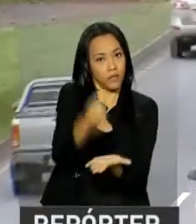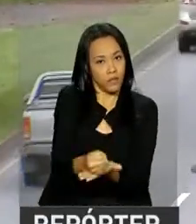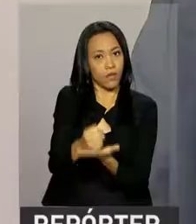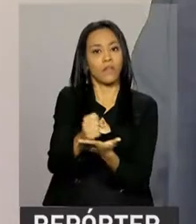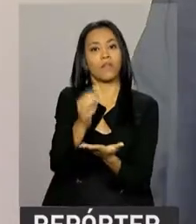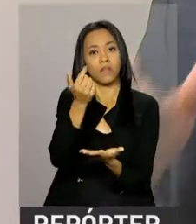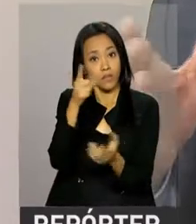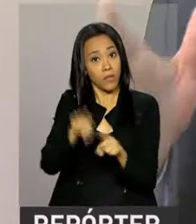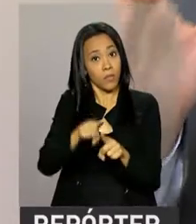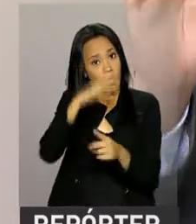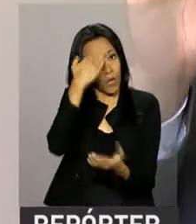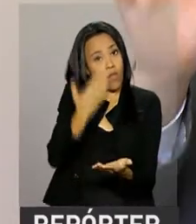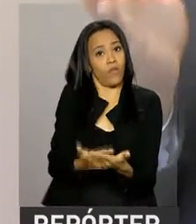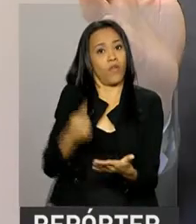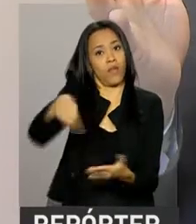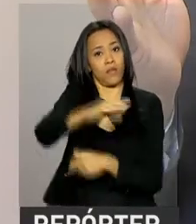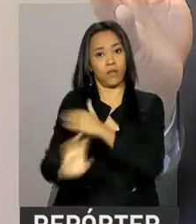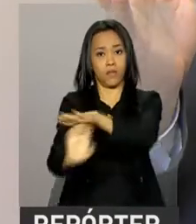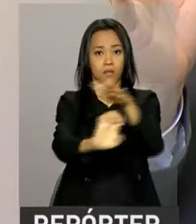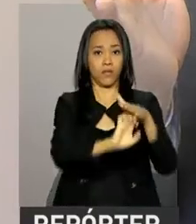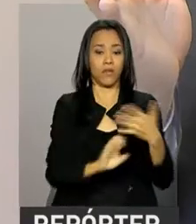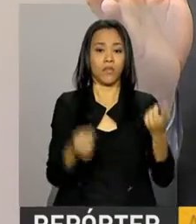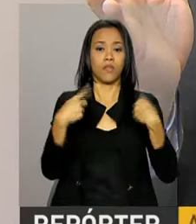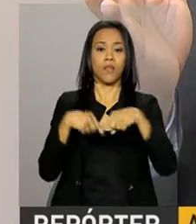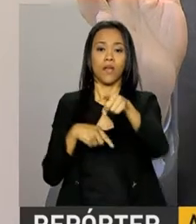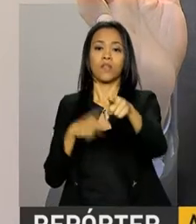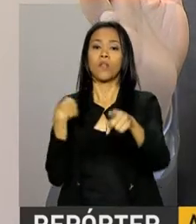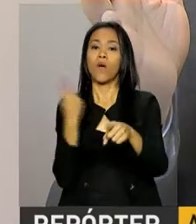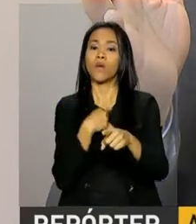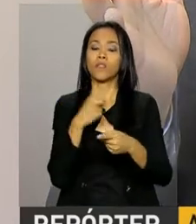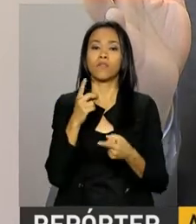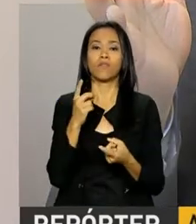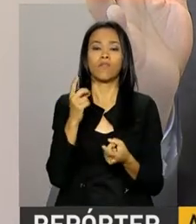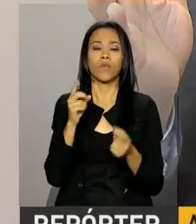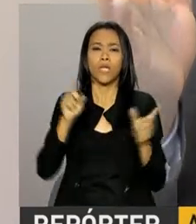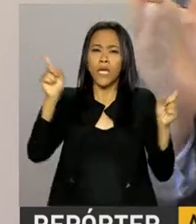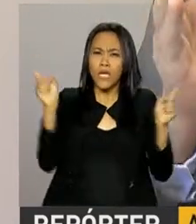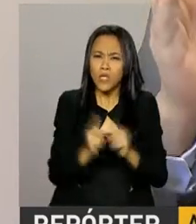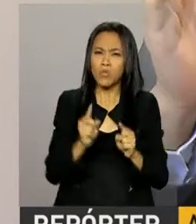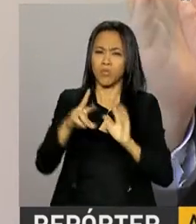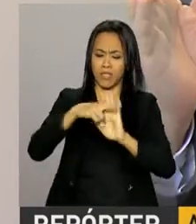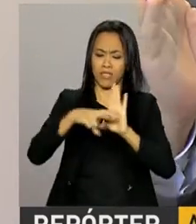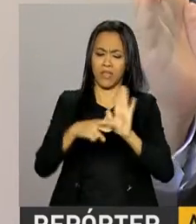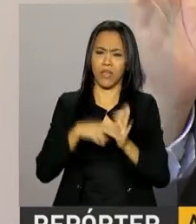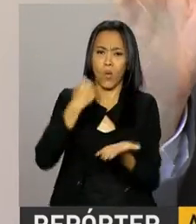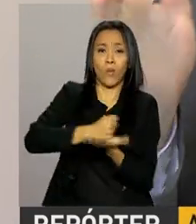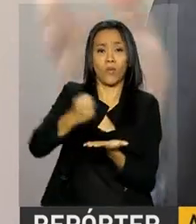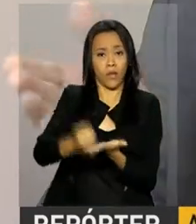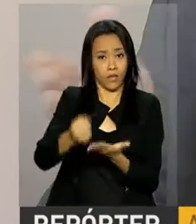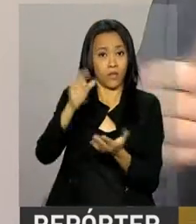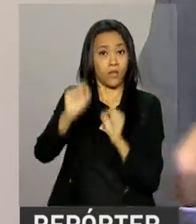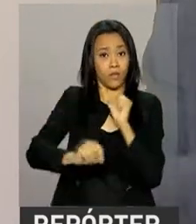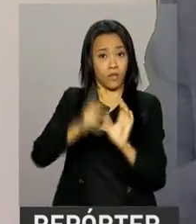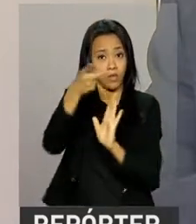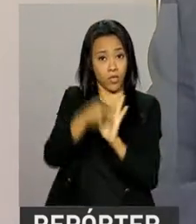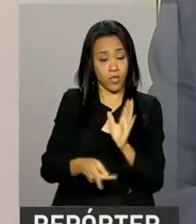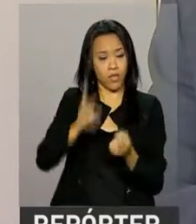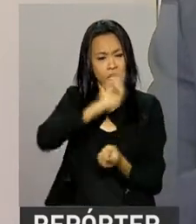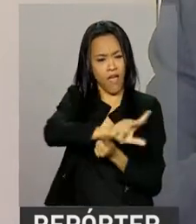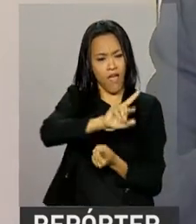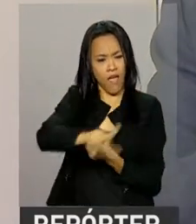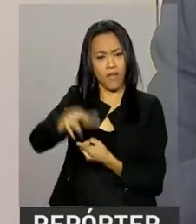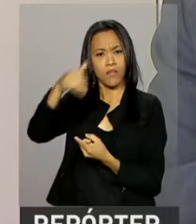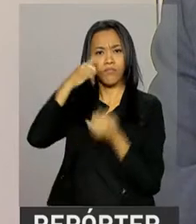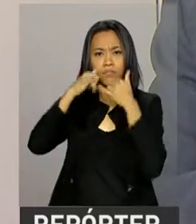investidores. A gente unificou a tramitação da contratação dos projetos, ou seja, todos os projetos de todas as áreas, áreas